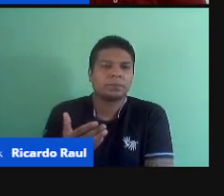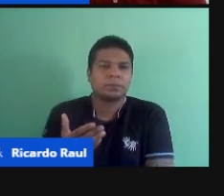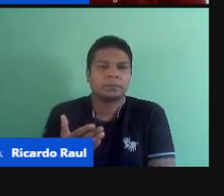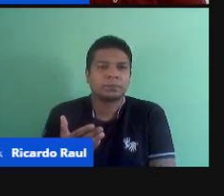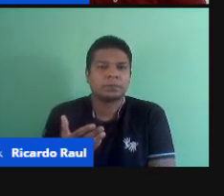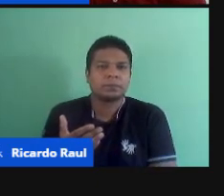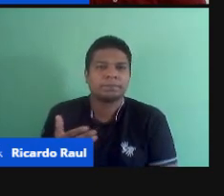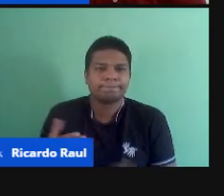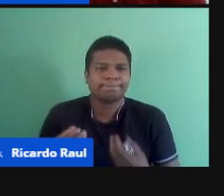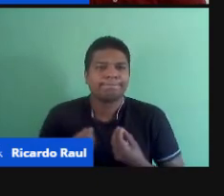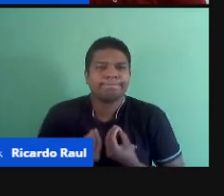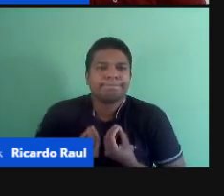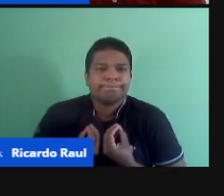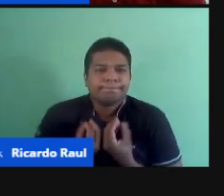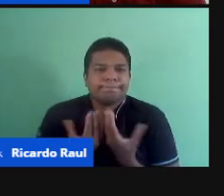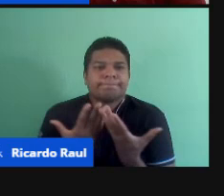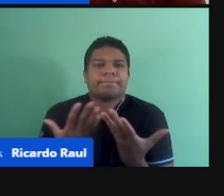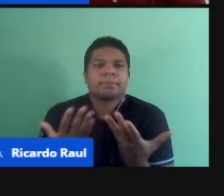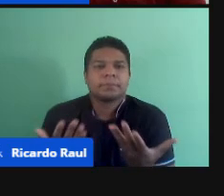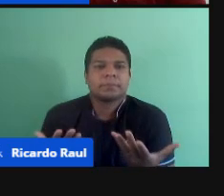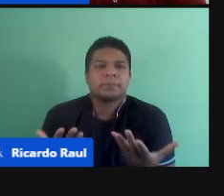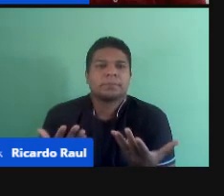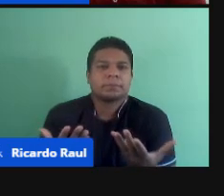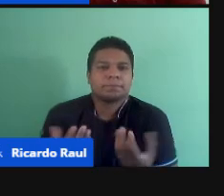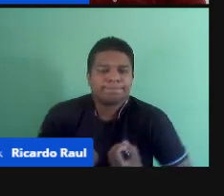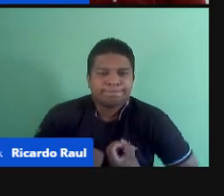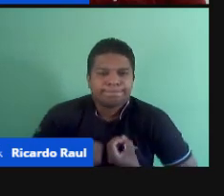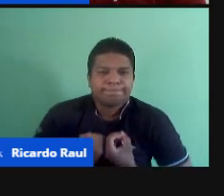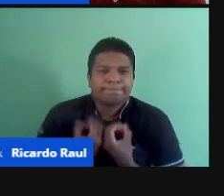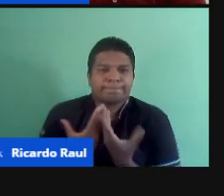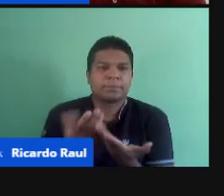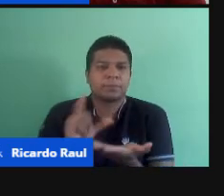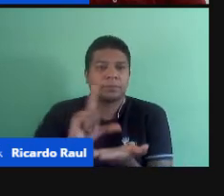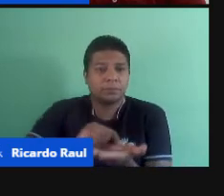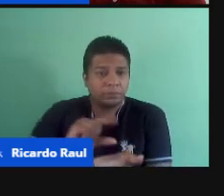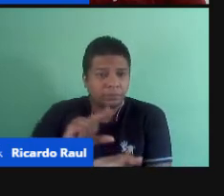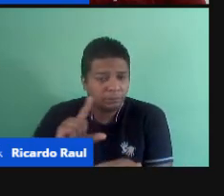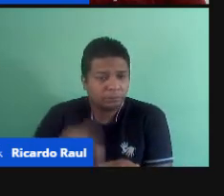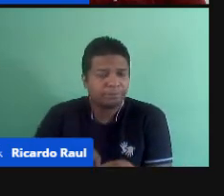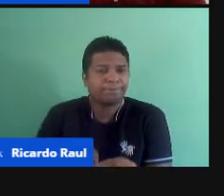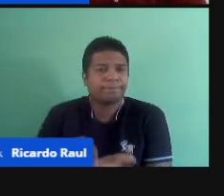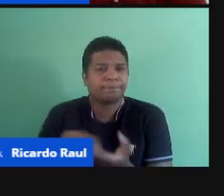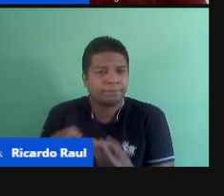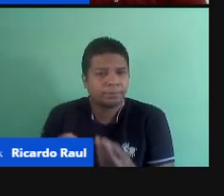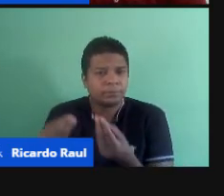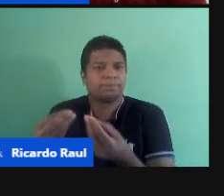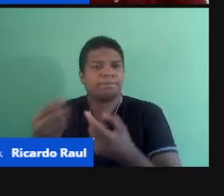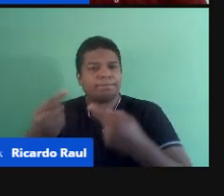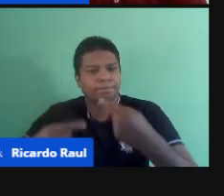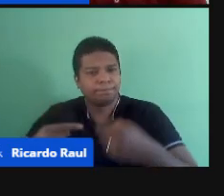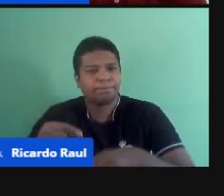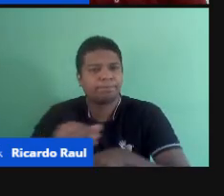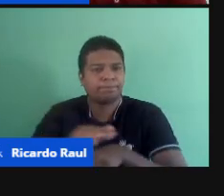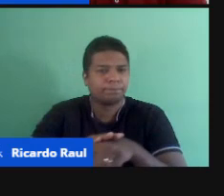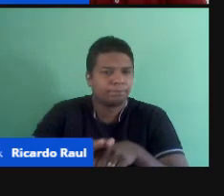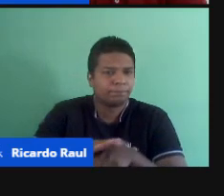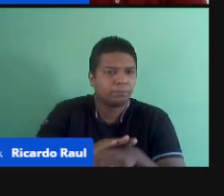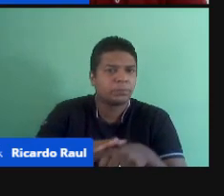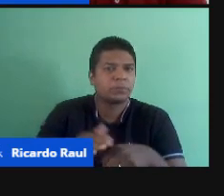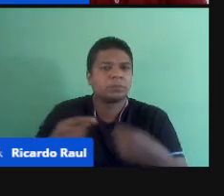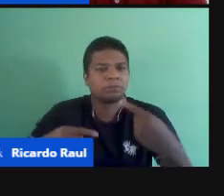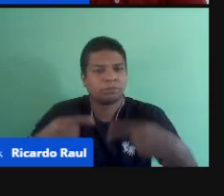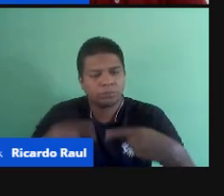para fora, né? Colocar, externar esses artigos para a gente gerar discussão, né? E isso é